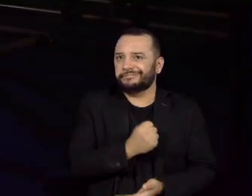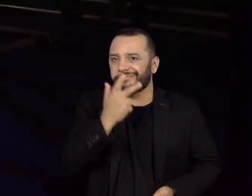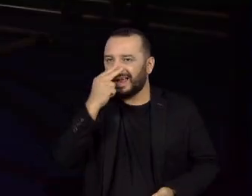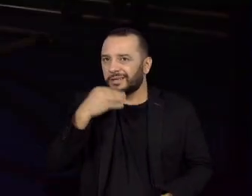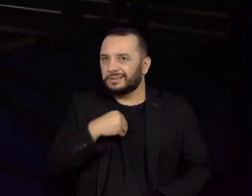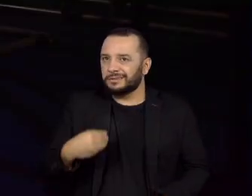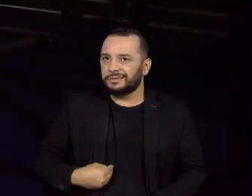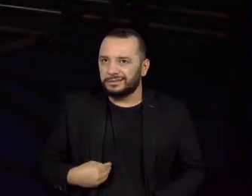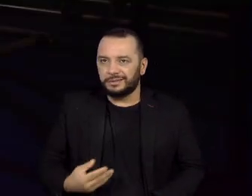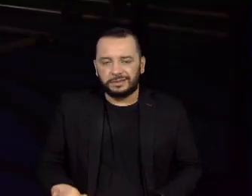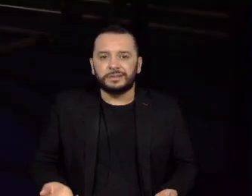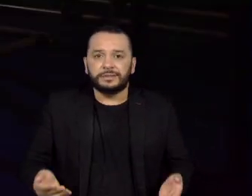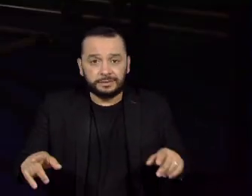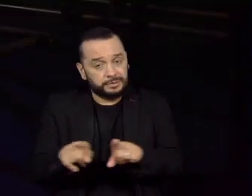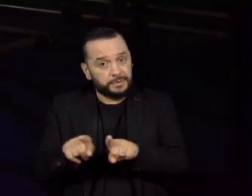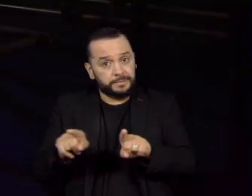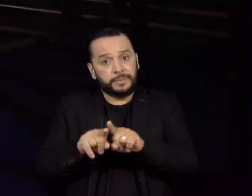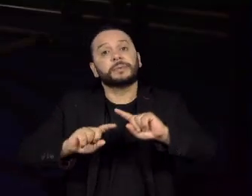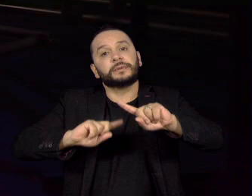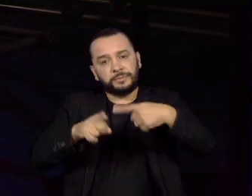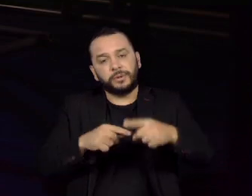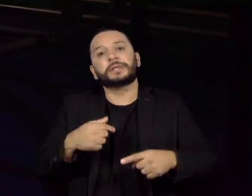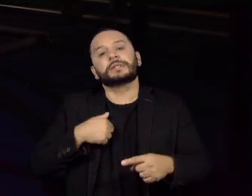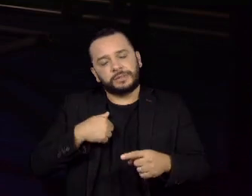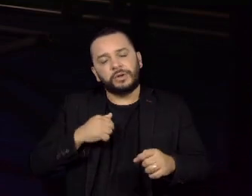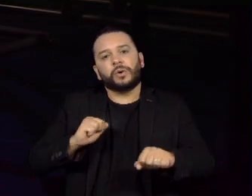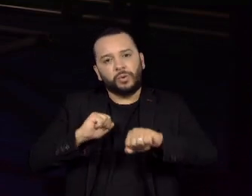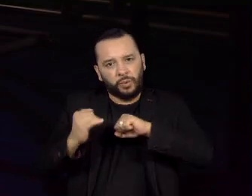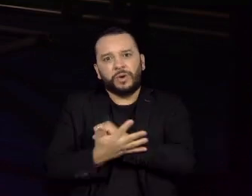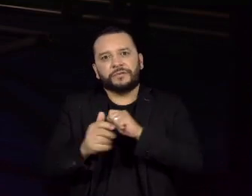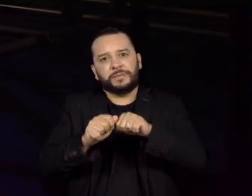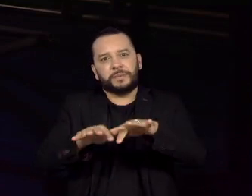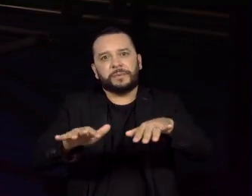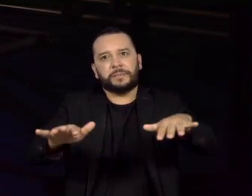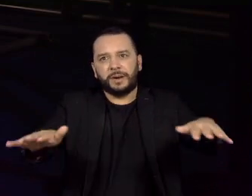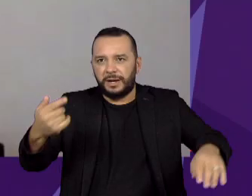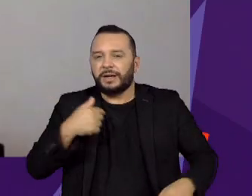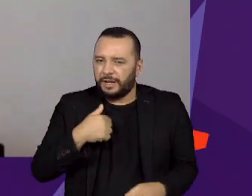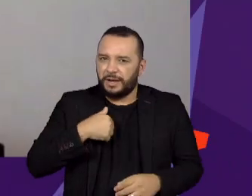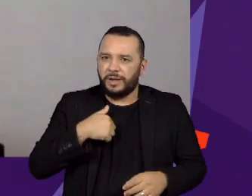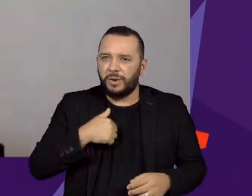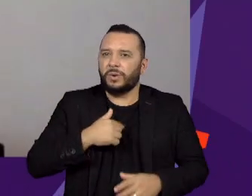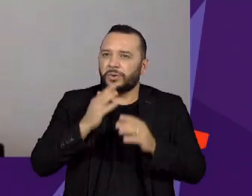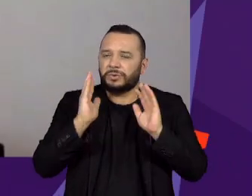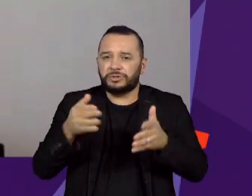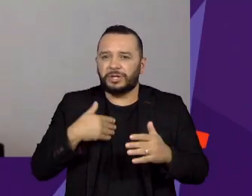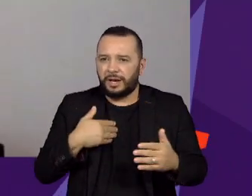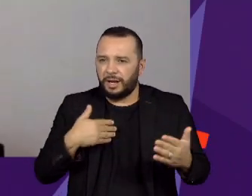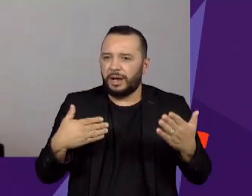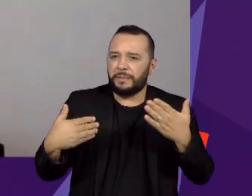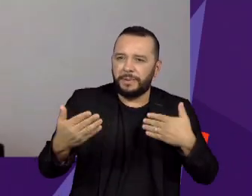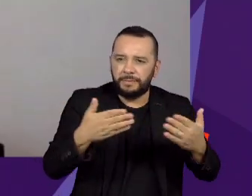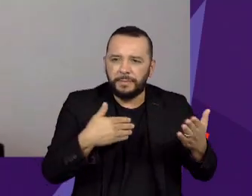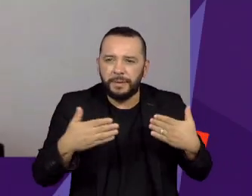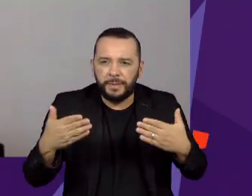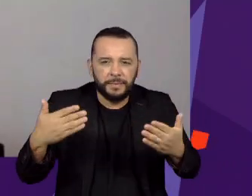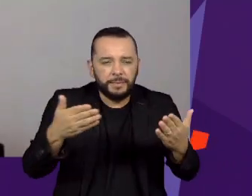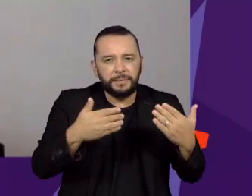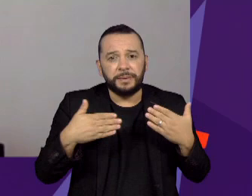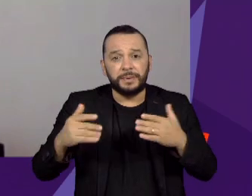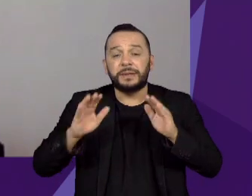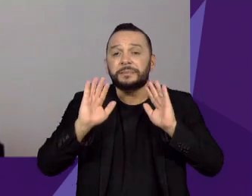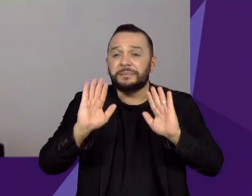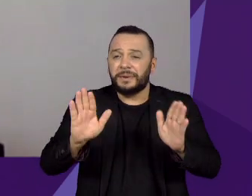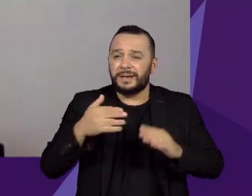o ano da pandemia, aí sim, aí eu tive que entrar em contato mais próximo para debater. E interessante que o presidente